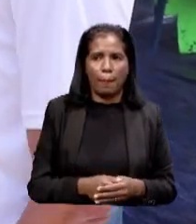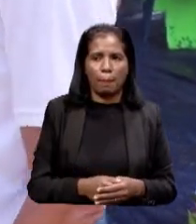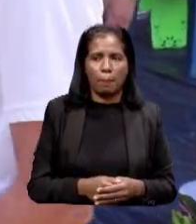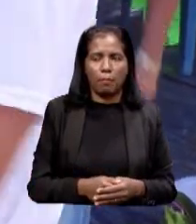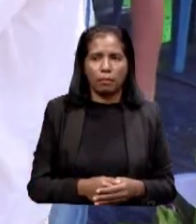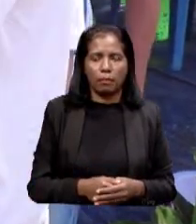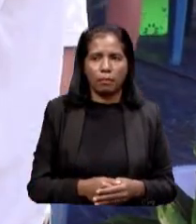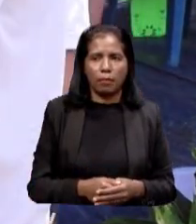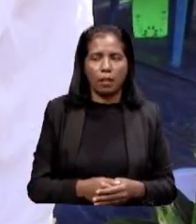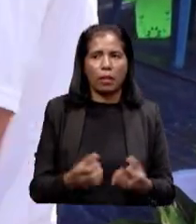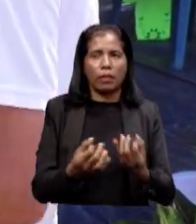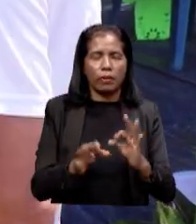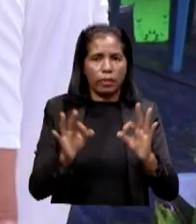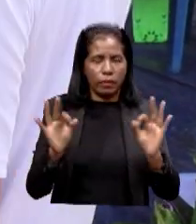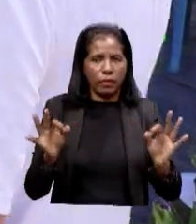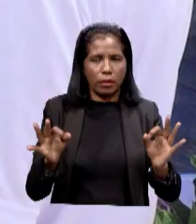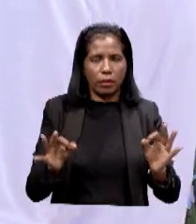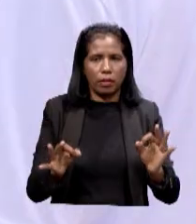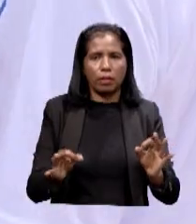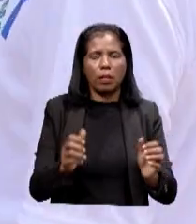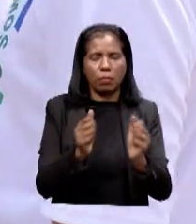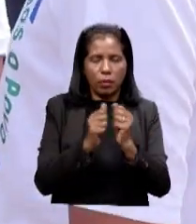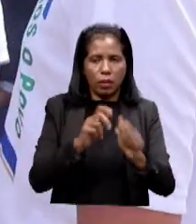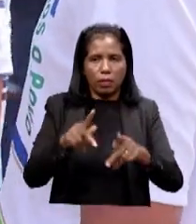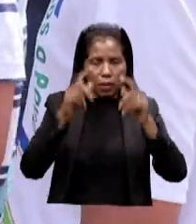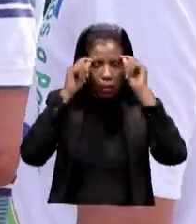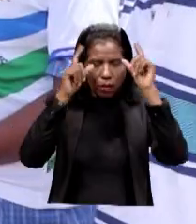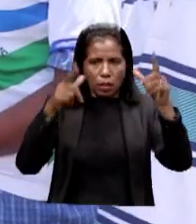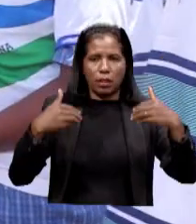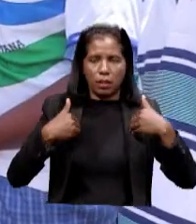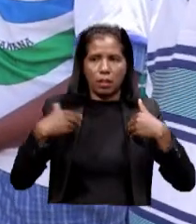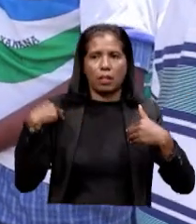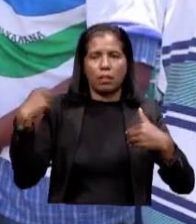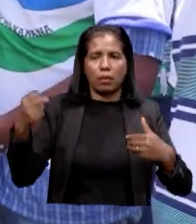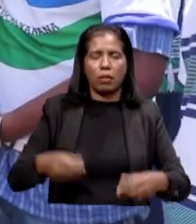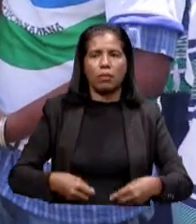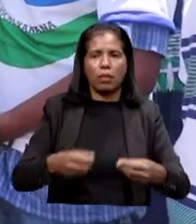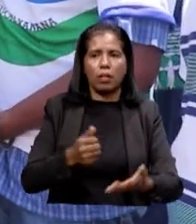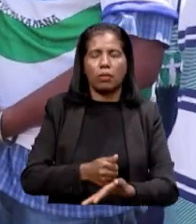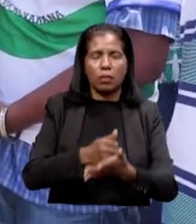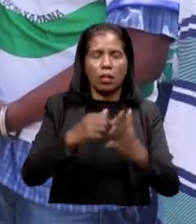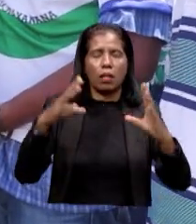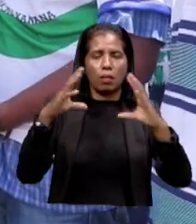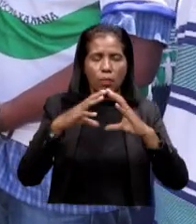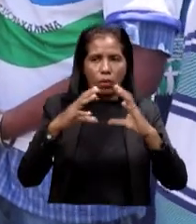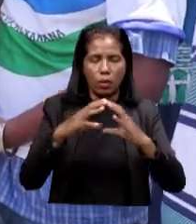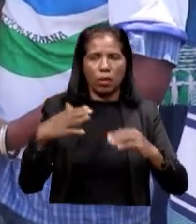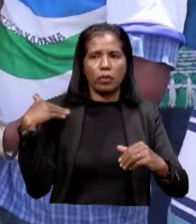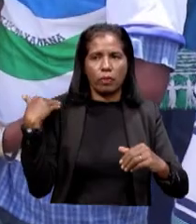Antes termina Francisco Calvarelai Hamut ko Timuruang nebe ihak bit fo apoio bola tasa hodi